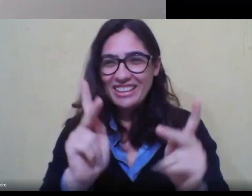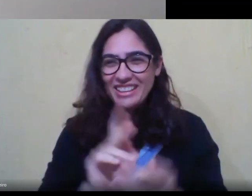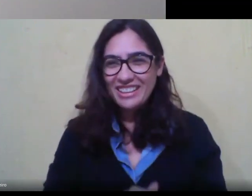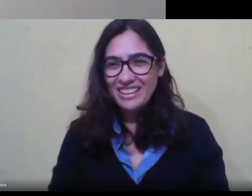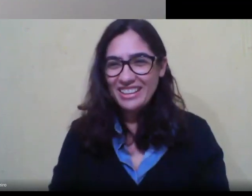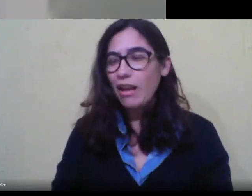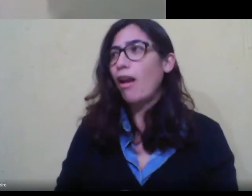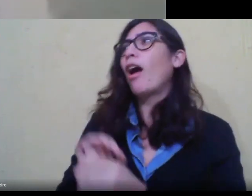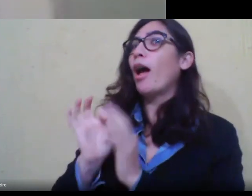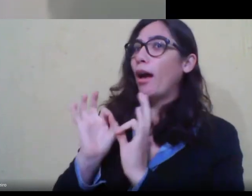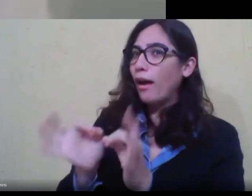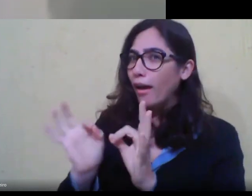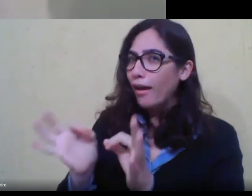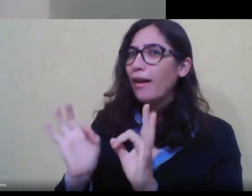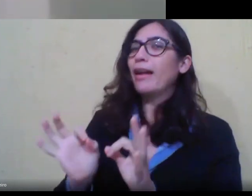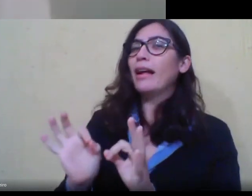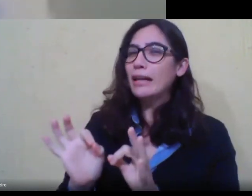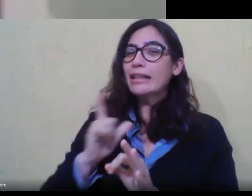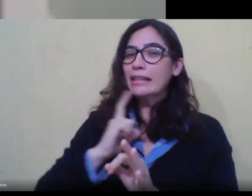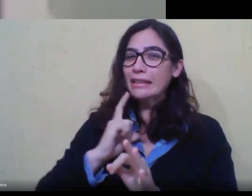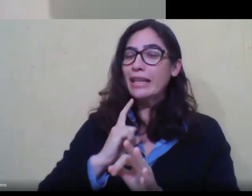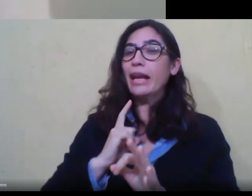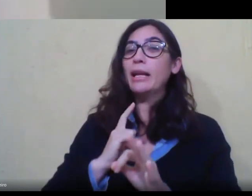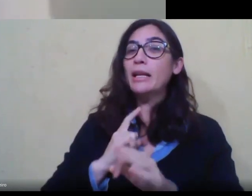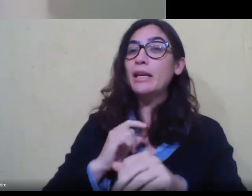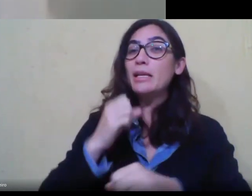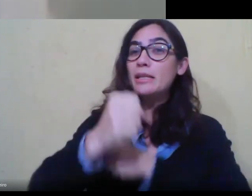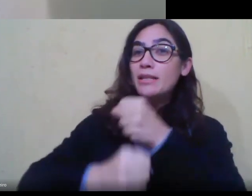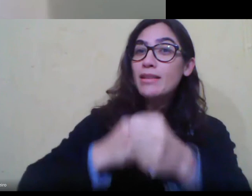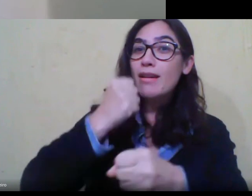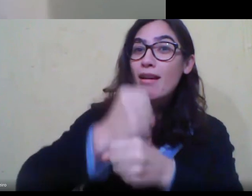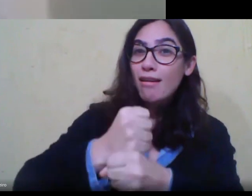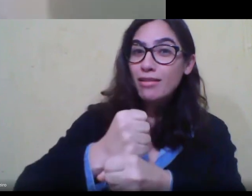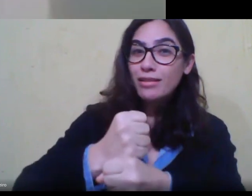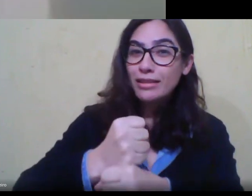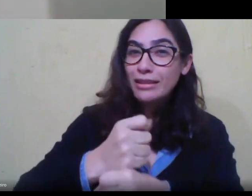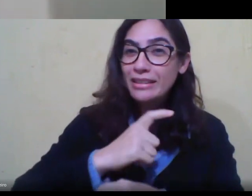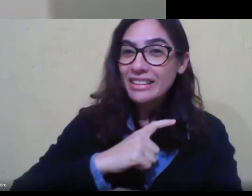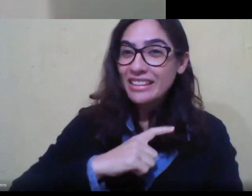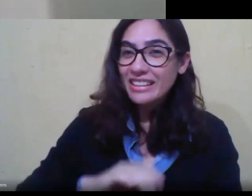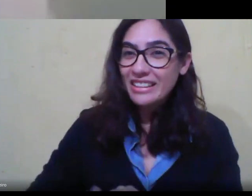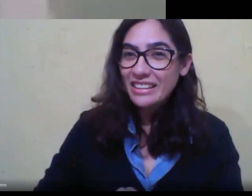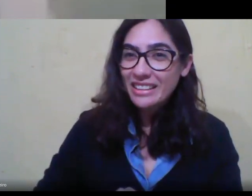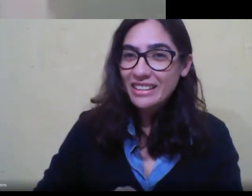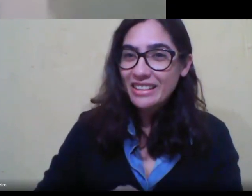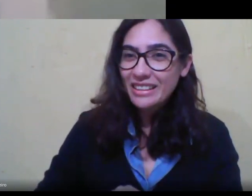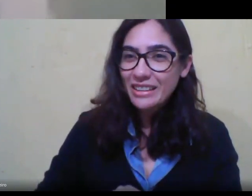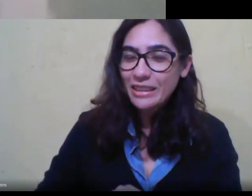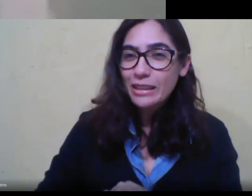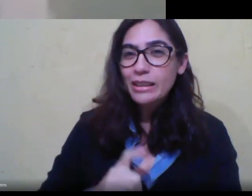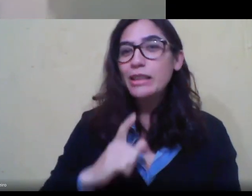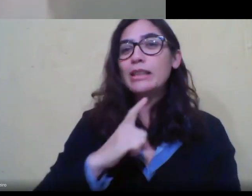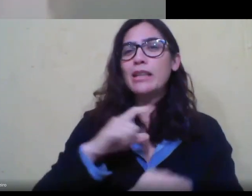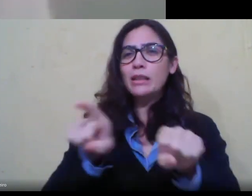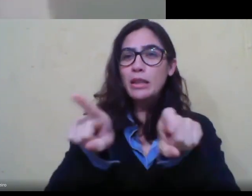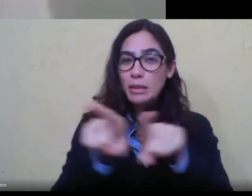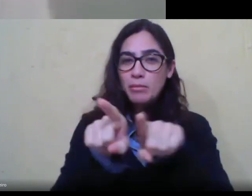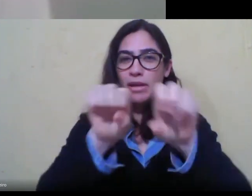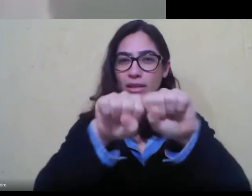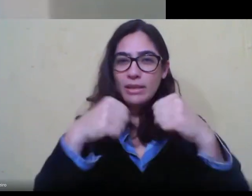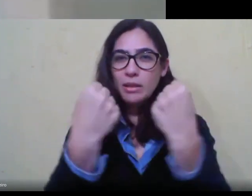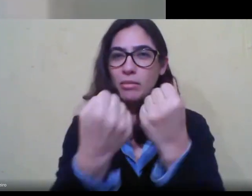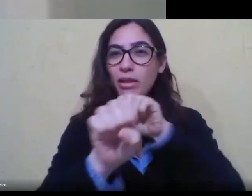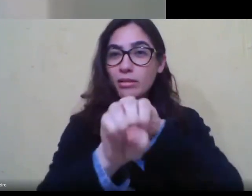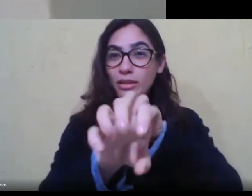edição comemorativa de 10 anos do nosso... É a 10ª edição do nosso seminário de ensino de graduação. Não deixem de